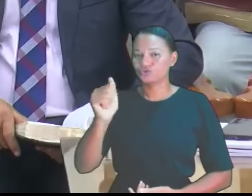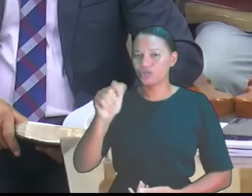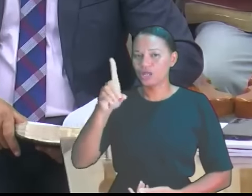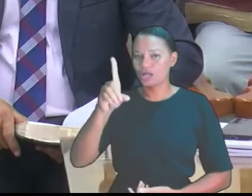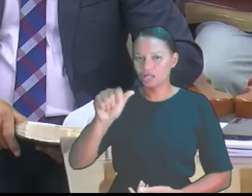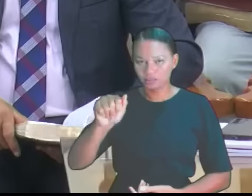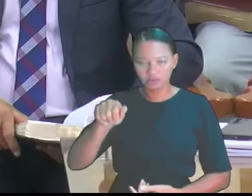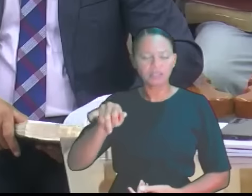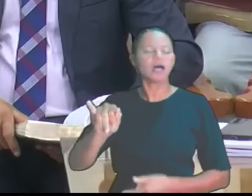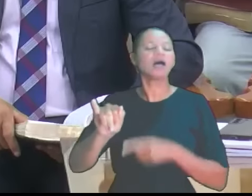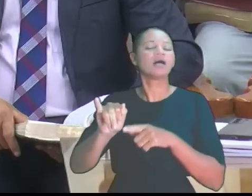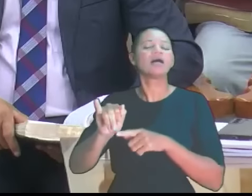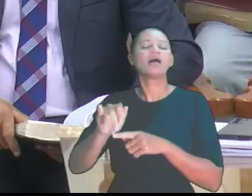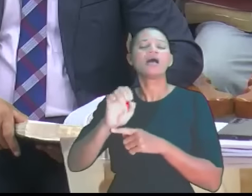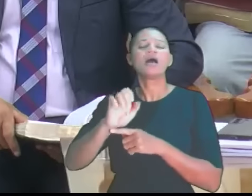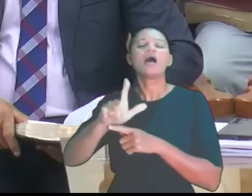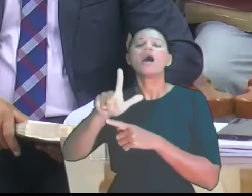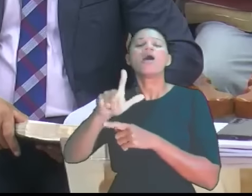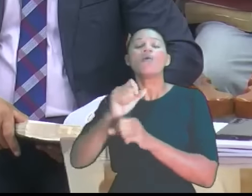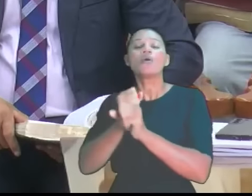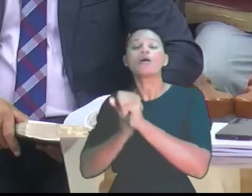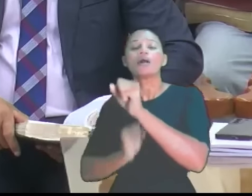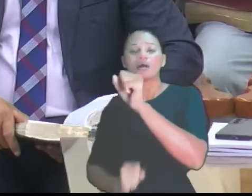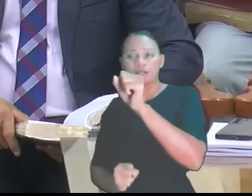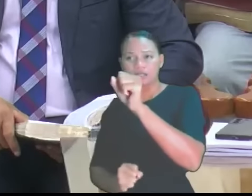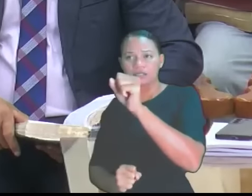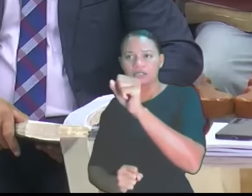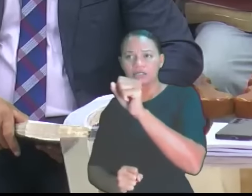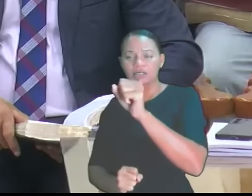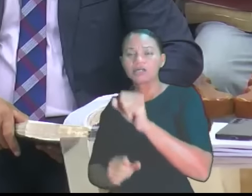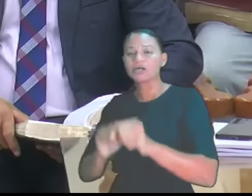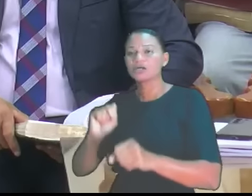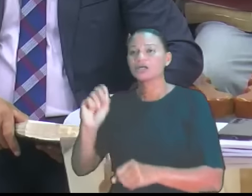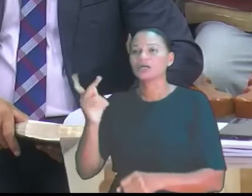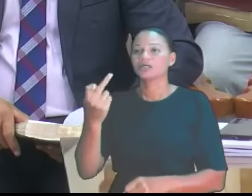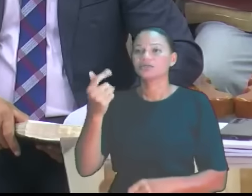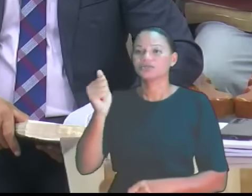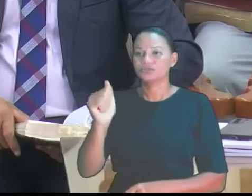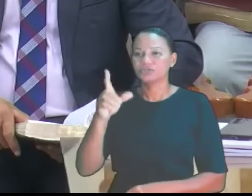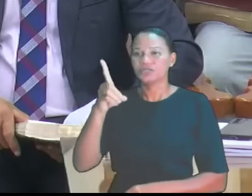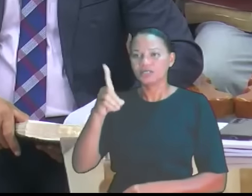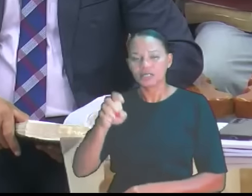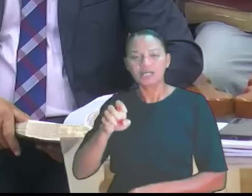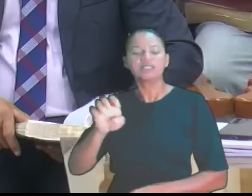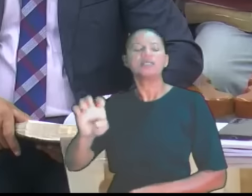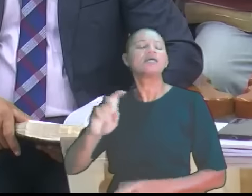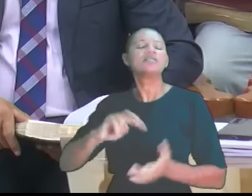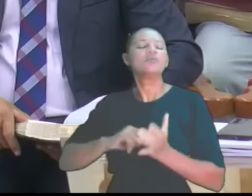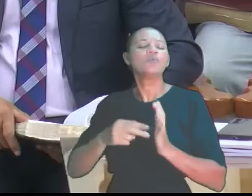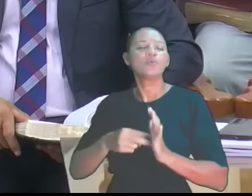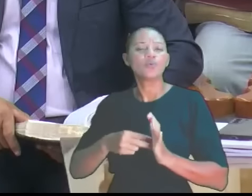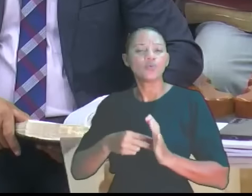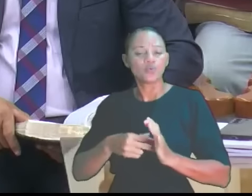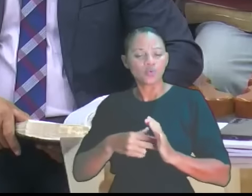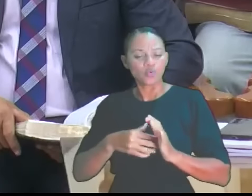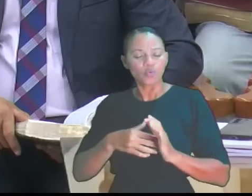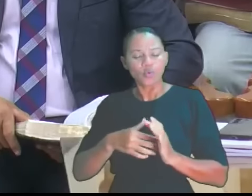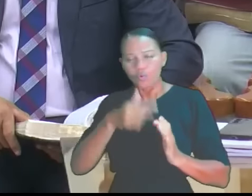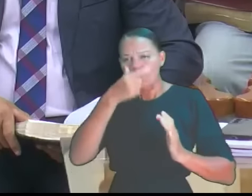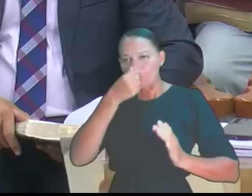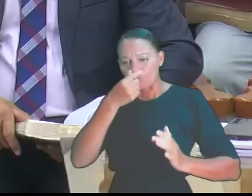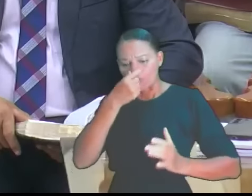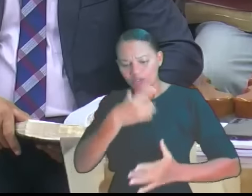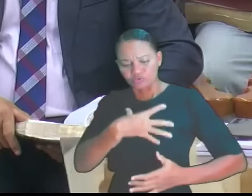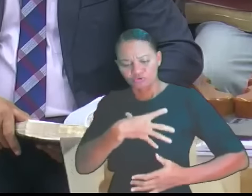sou o grande, mas eu também sou o Shaddai, eu sou o seio que te amamenta. Mas agora ele